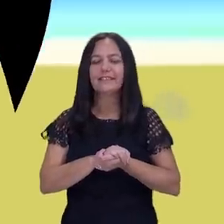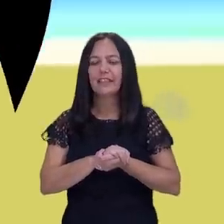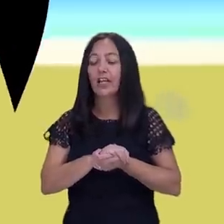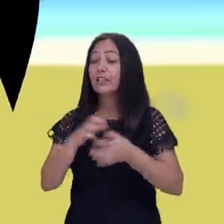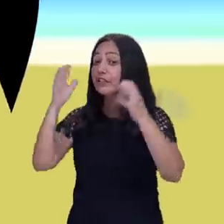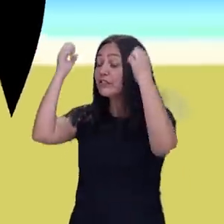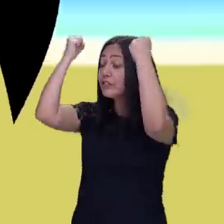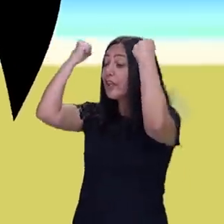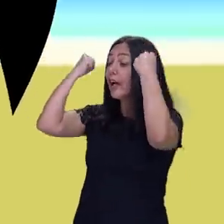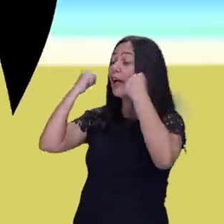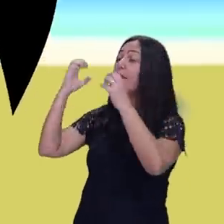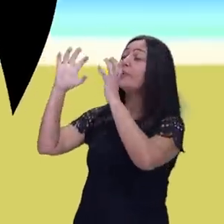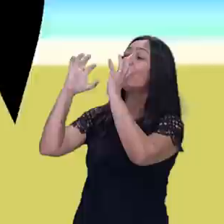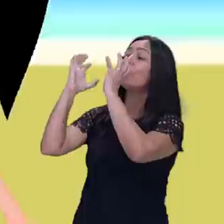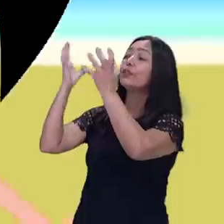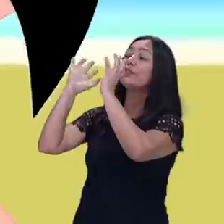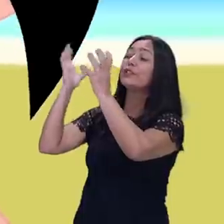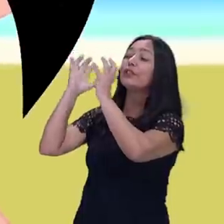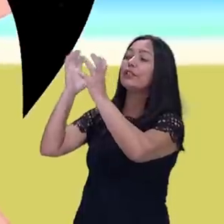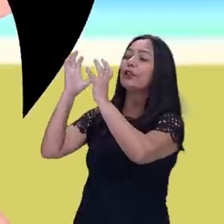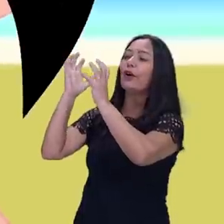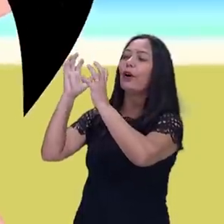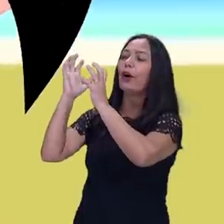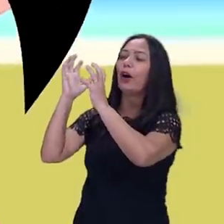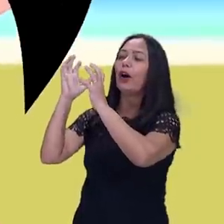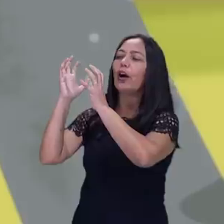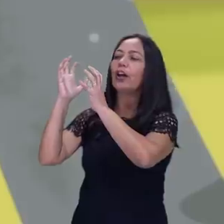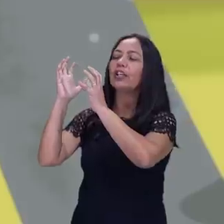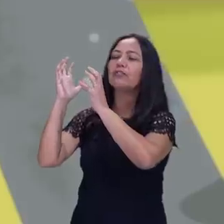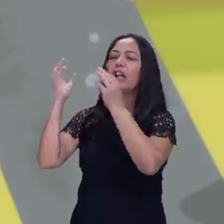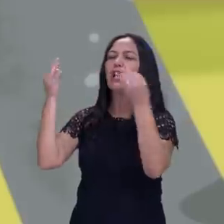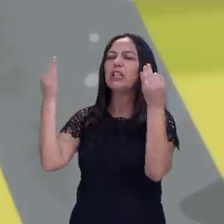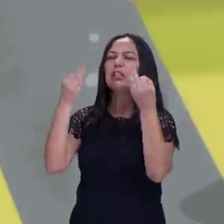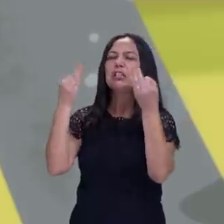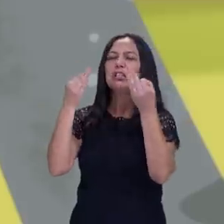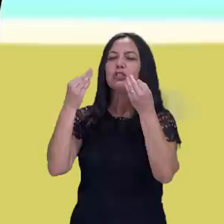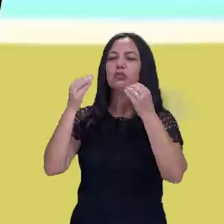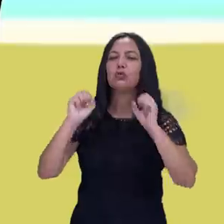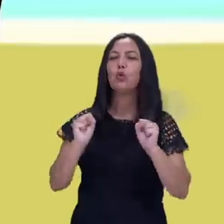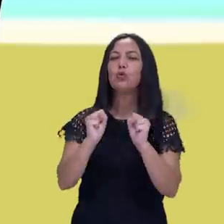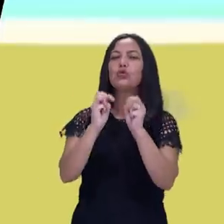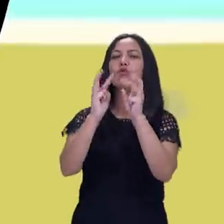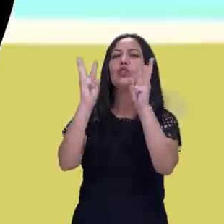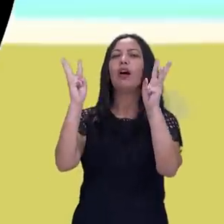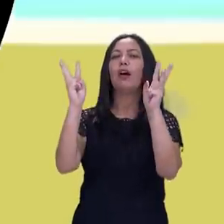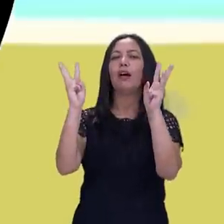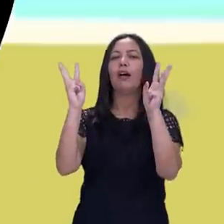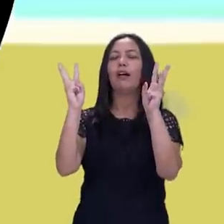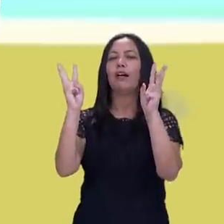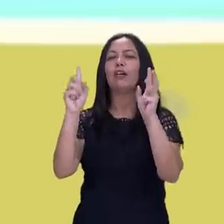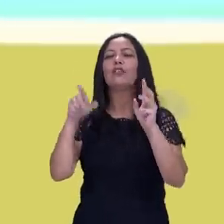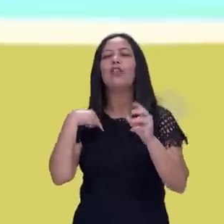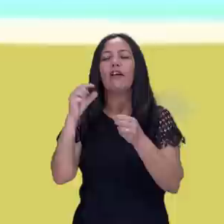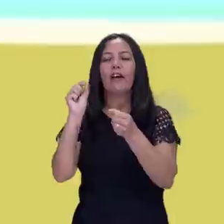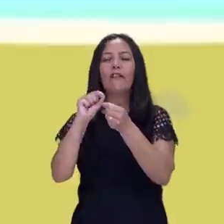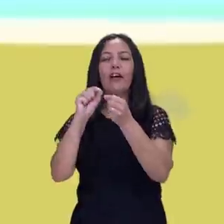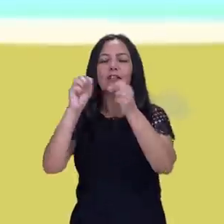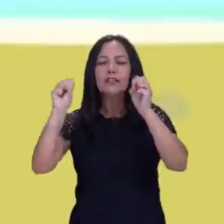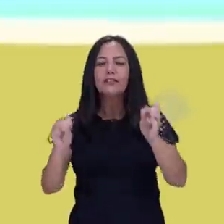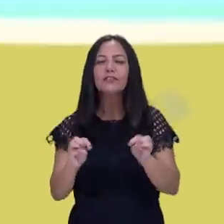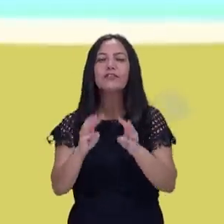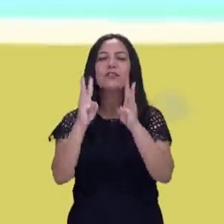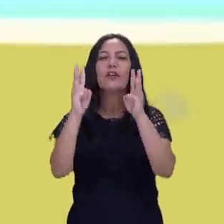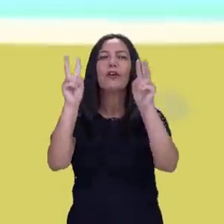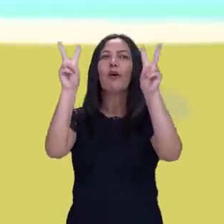Esses chapéus de coco ficarão perfeitos no nosso show! Um show? A gente vai fazer um show com tudo